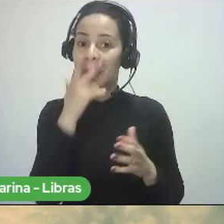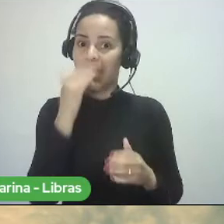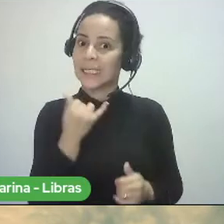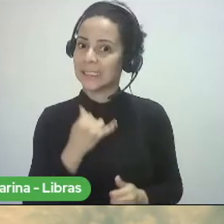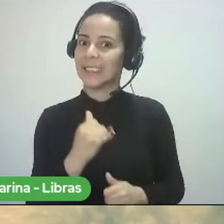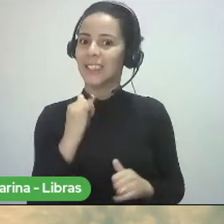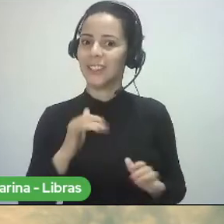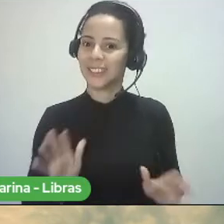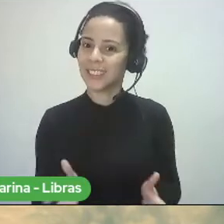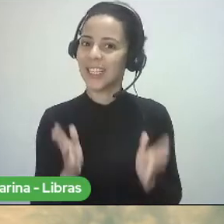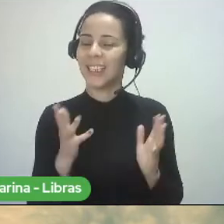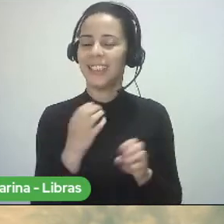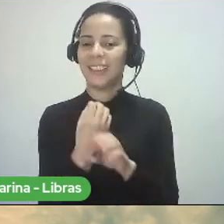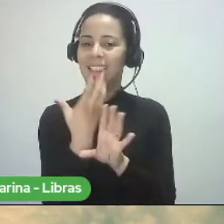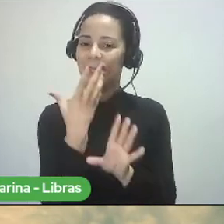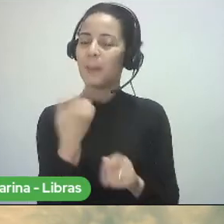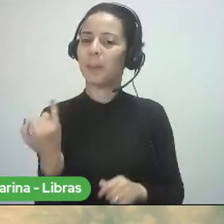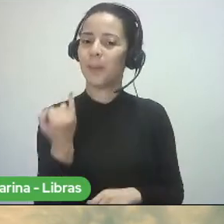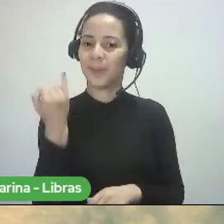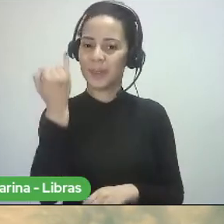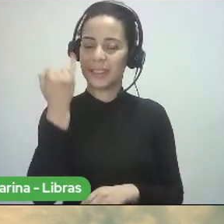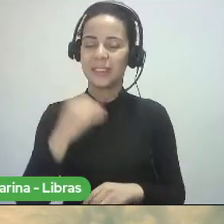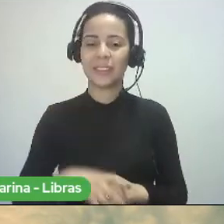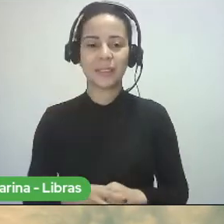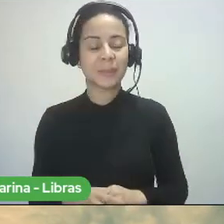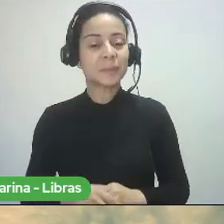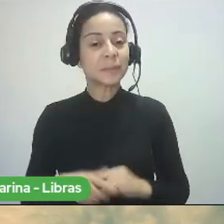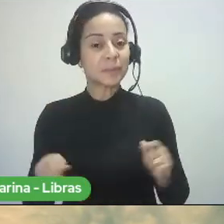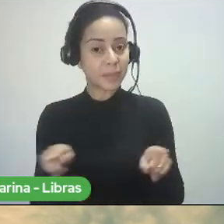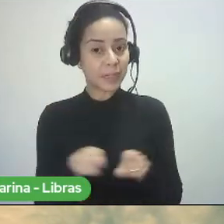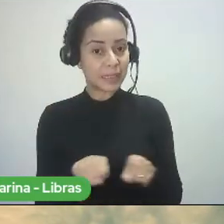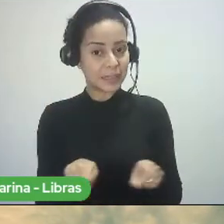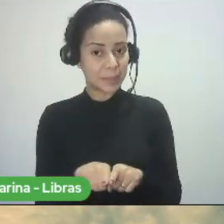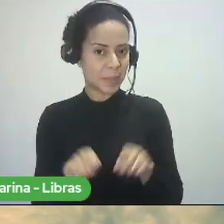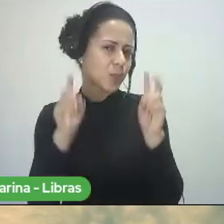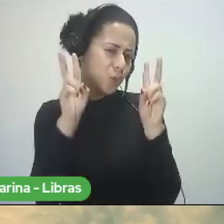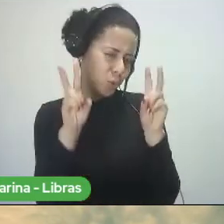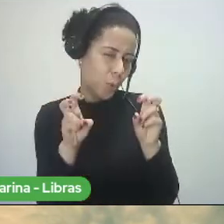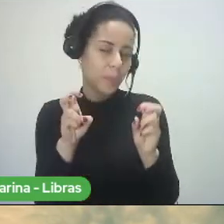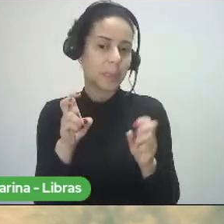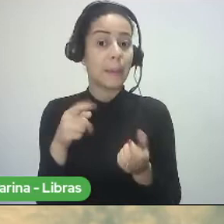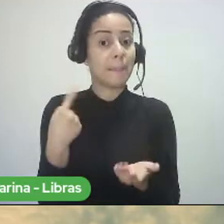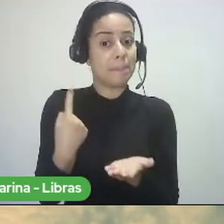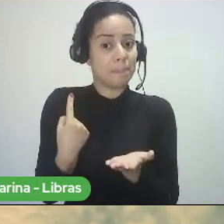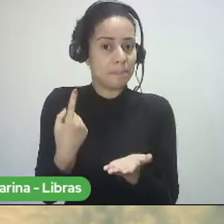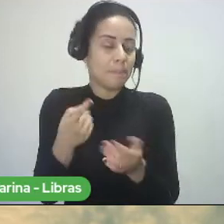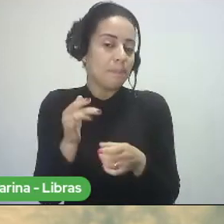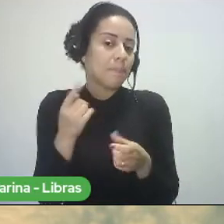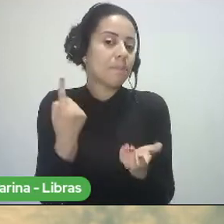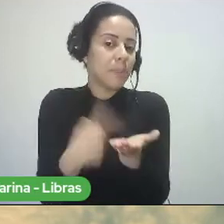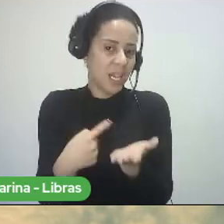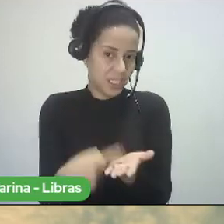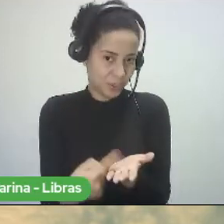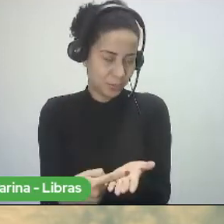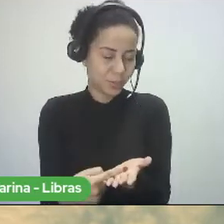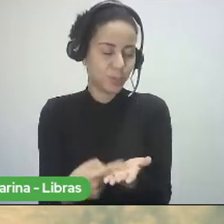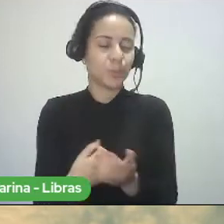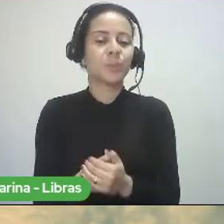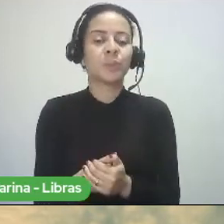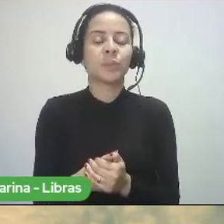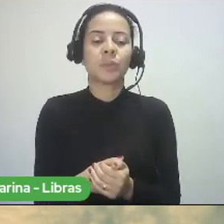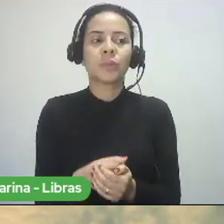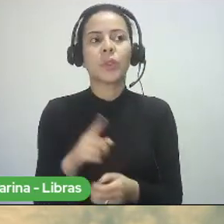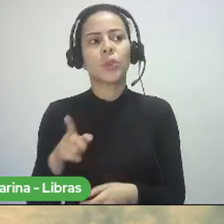Também dentro do ponto planejamento, Sixel, a gente tem que pensar